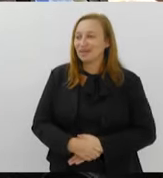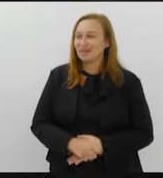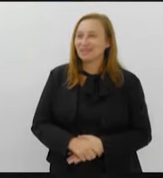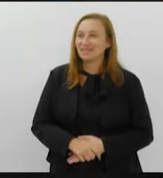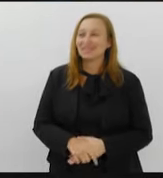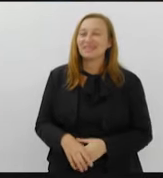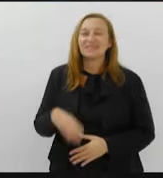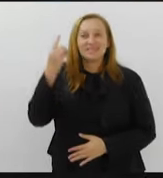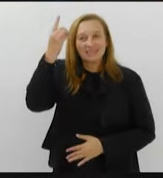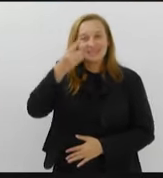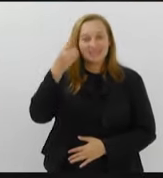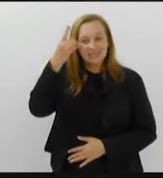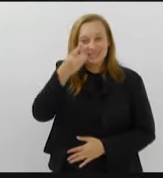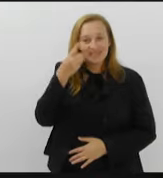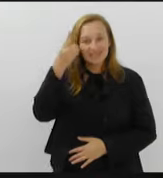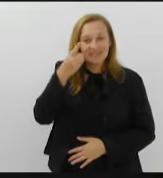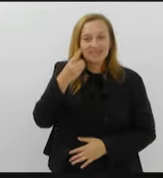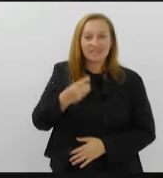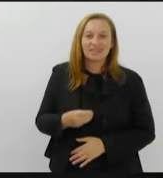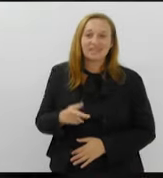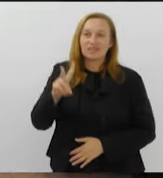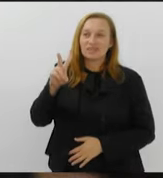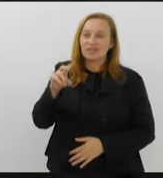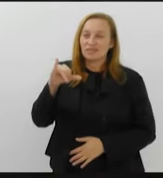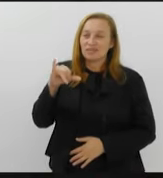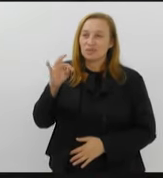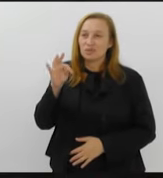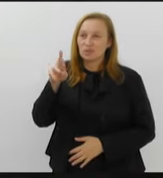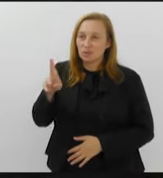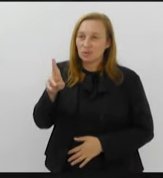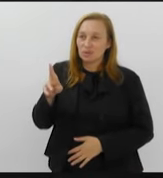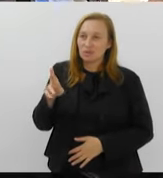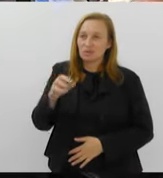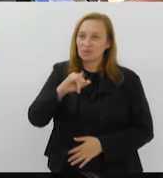Nosso nobre deputado Vitor Júnior.